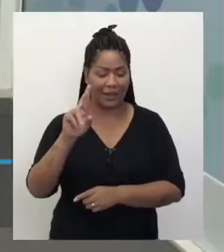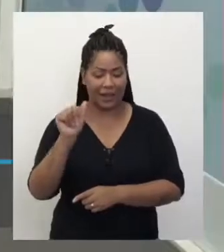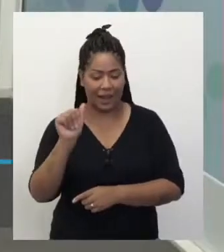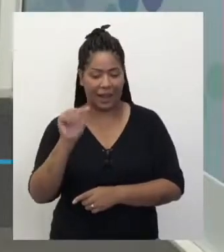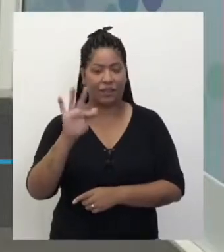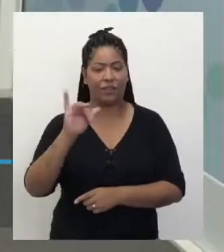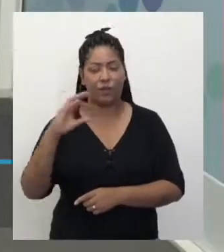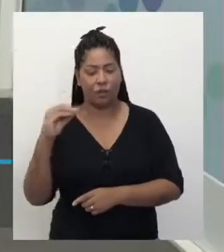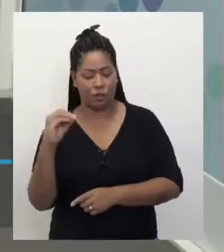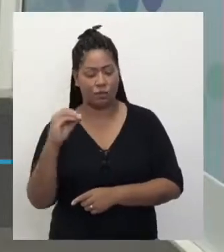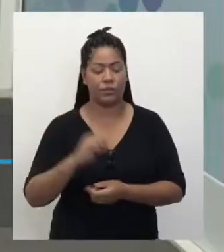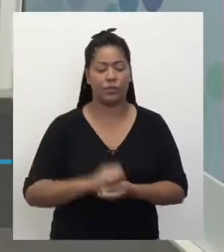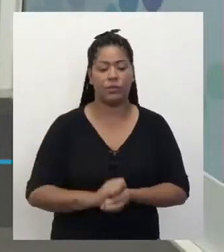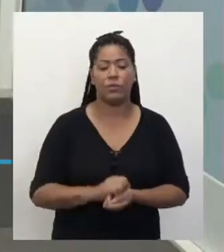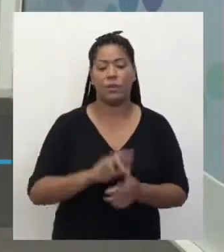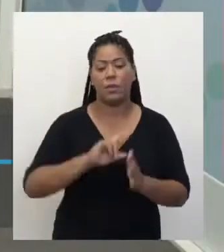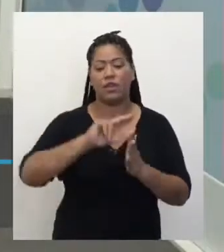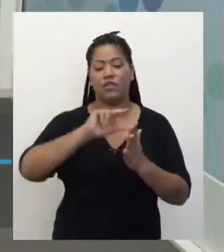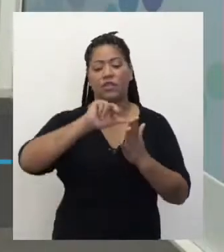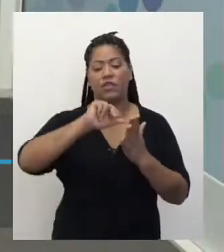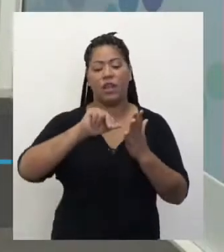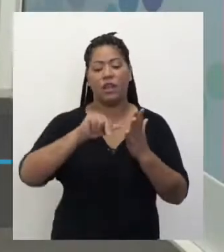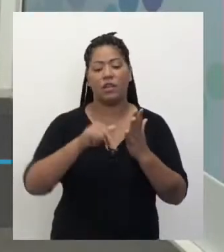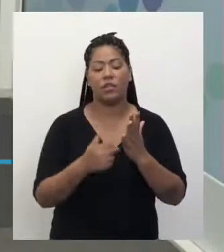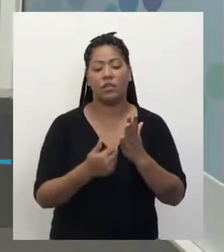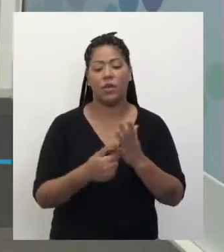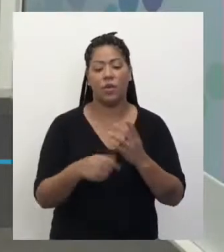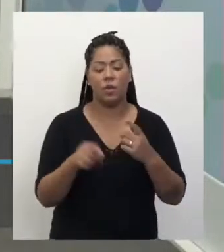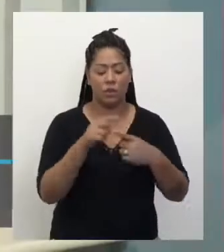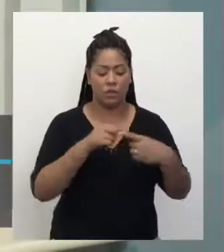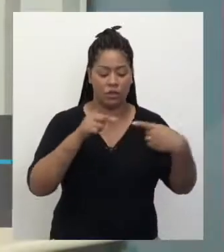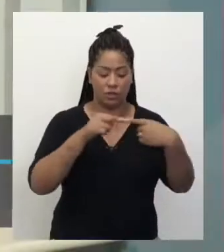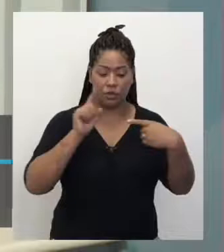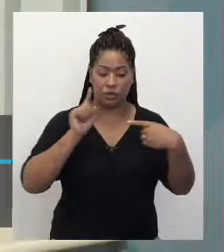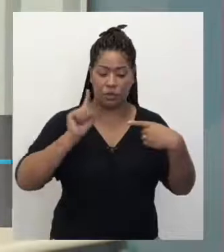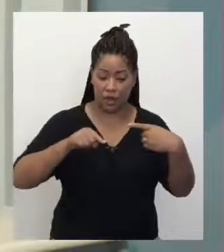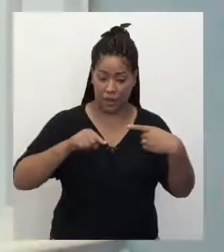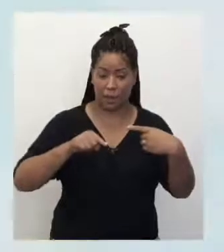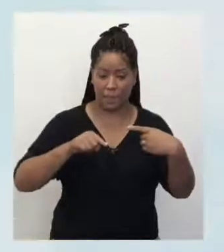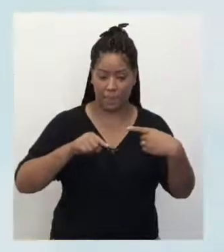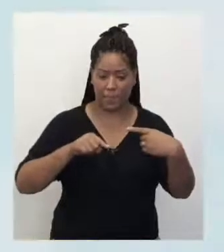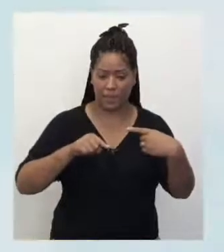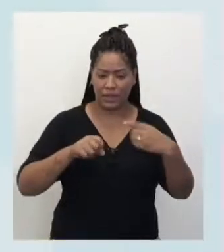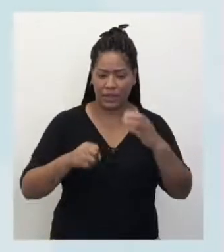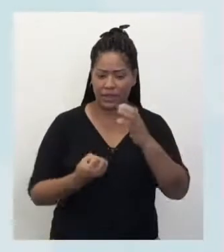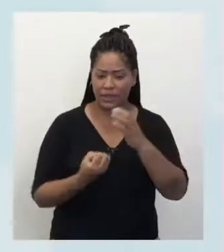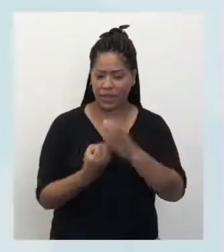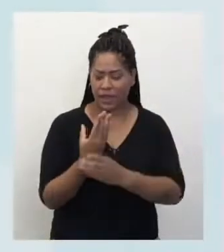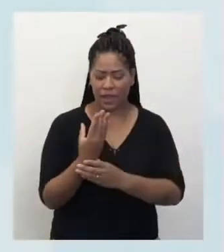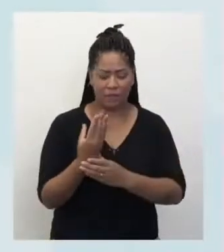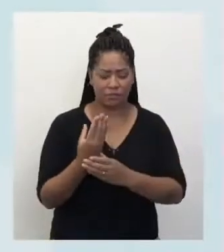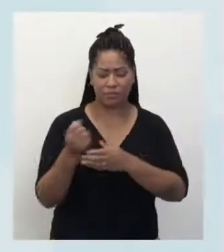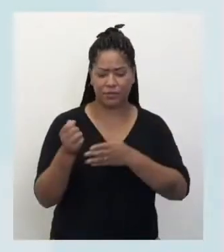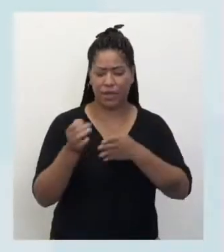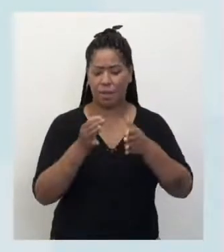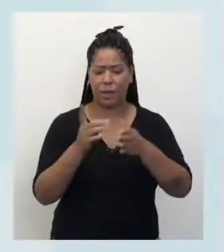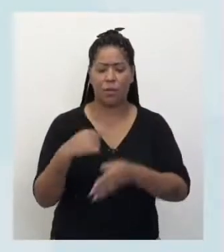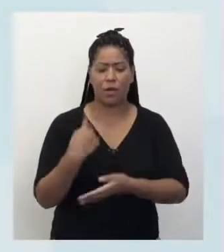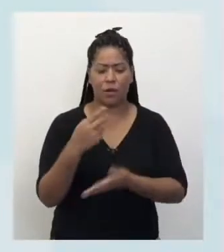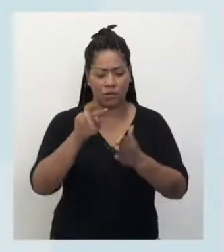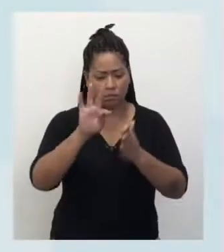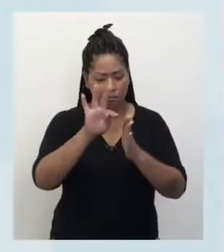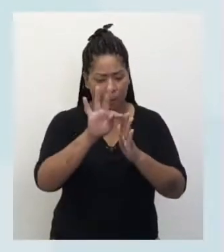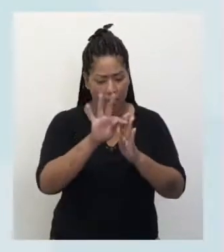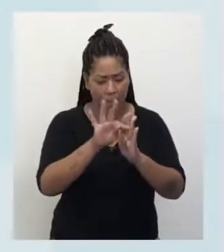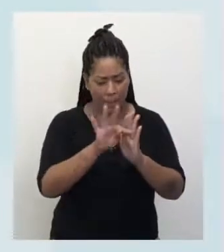Sim, vamos lá. Os objetivos da nossa aula hoje é promover caminhos para a compreensão de variados gêneros textuais